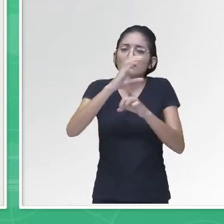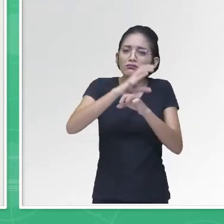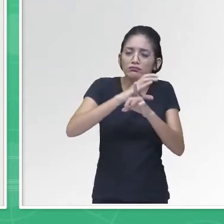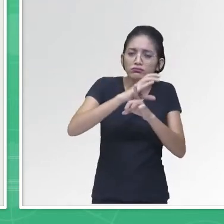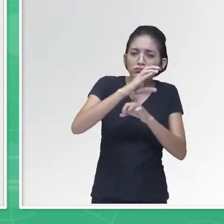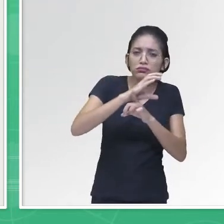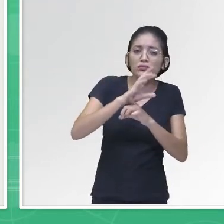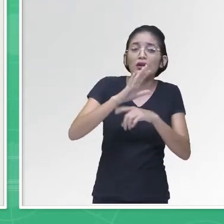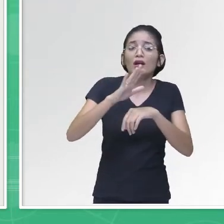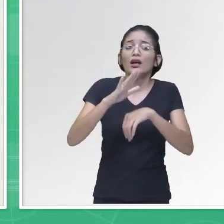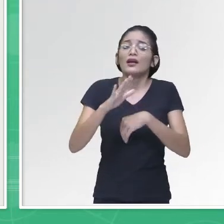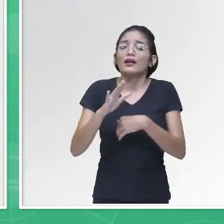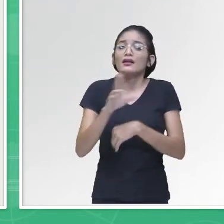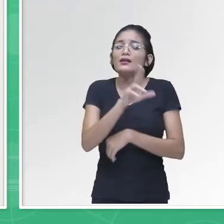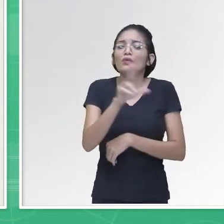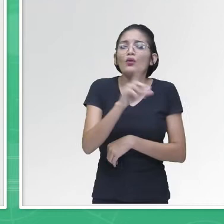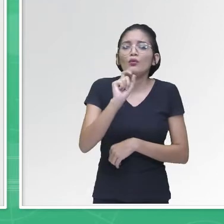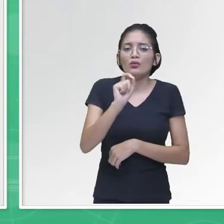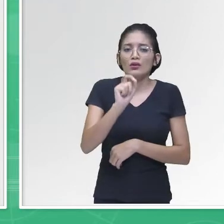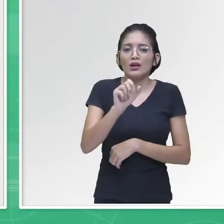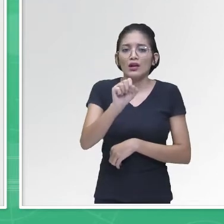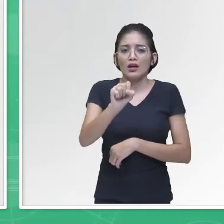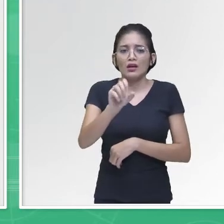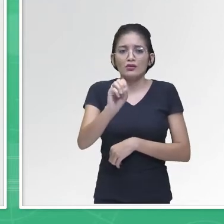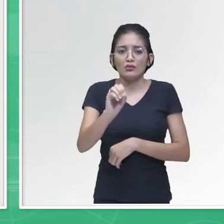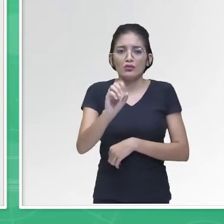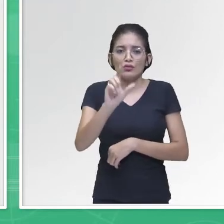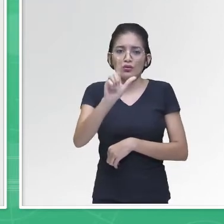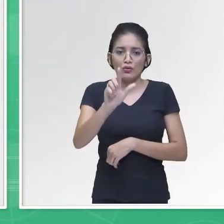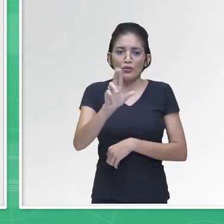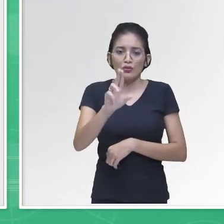eu chamo ela de solução saturada.